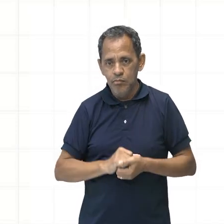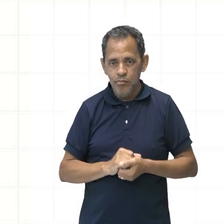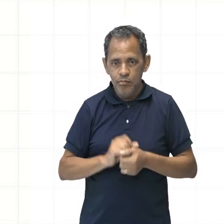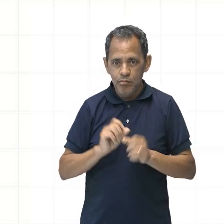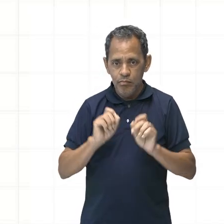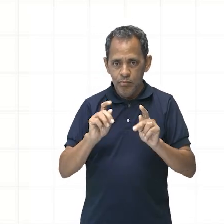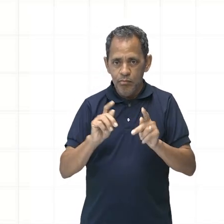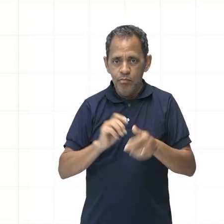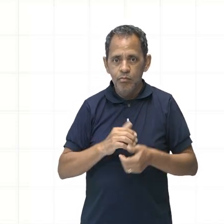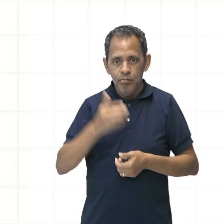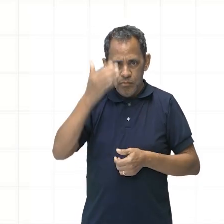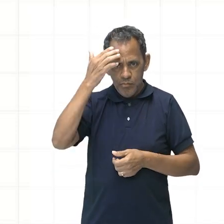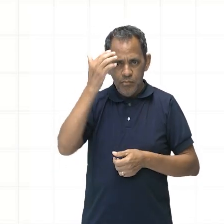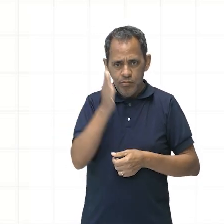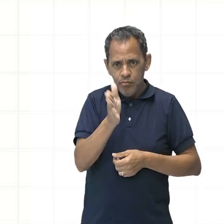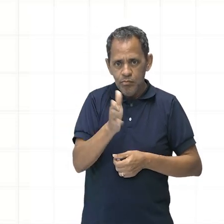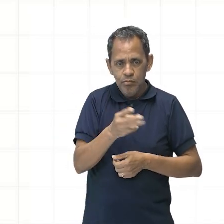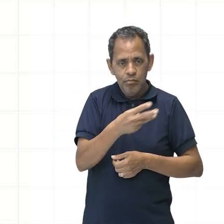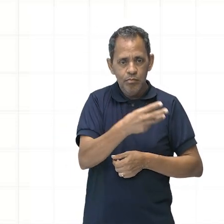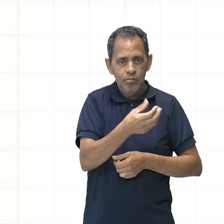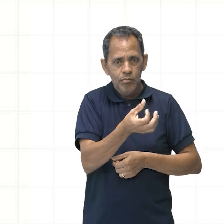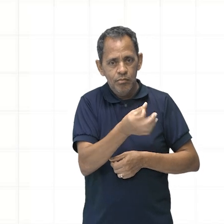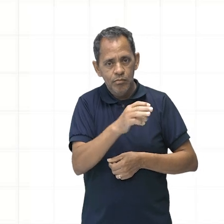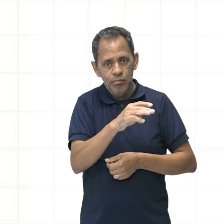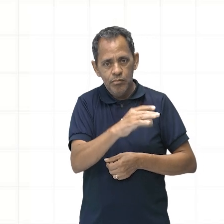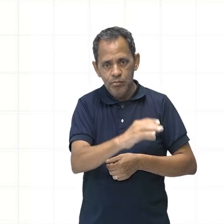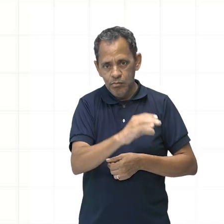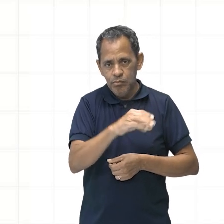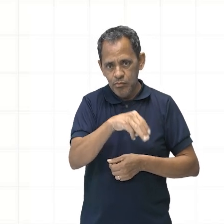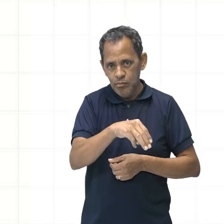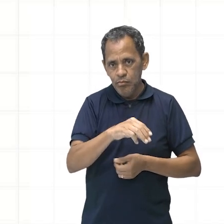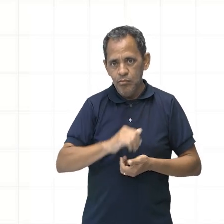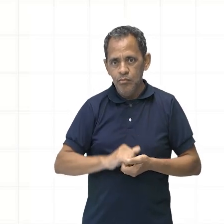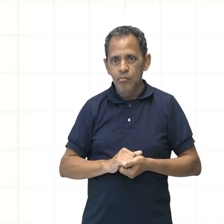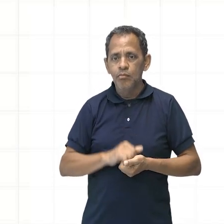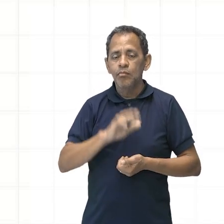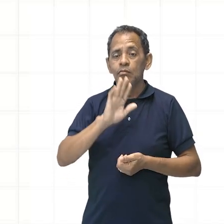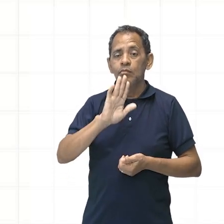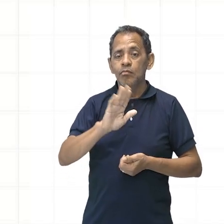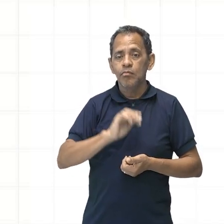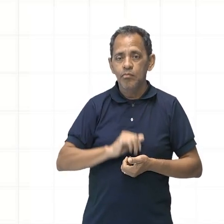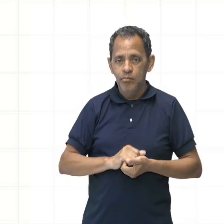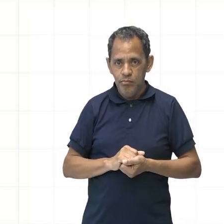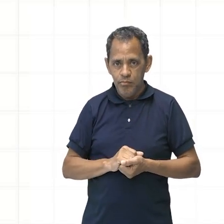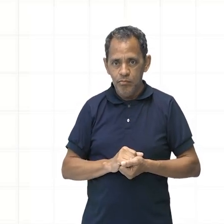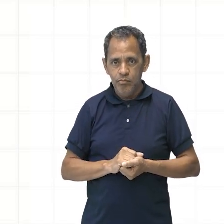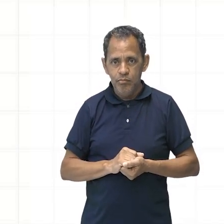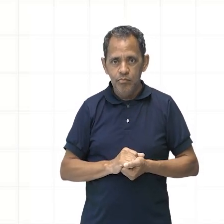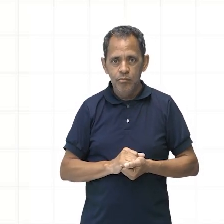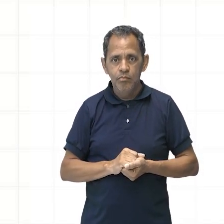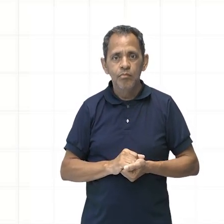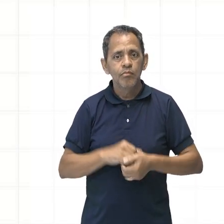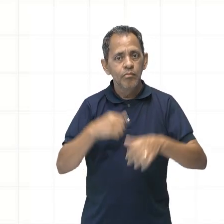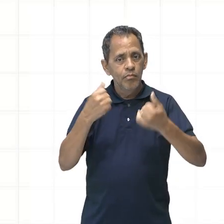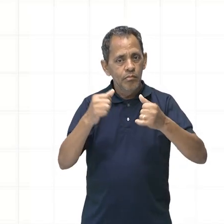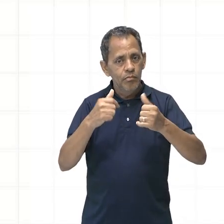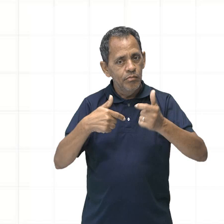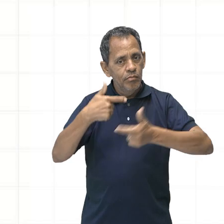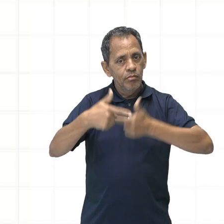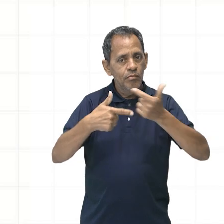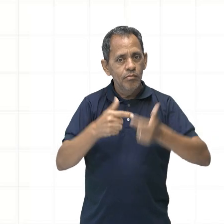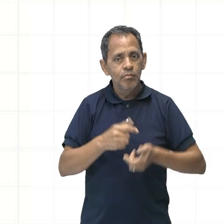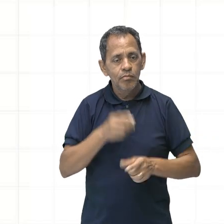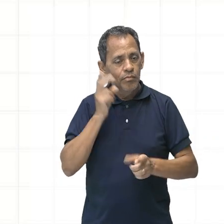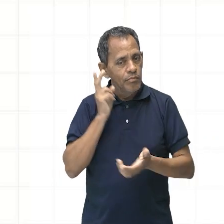Então, já sei que é 36 centímetros. Porém, todavia, entretanto, contudo, eu tenho que trabalhar sempre na mesma